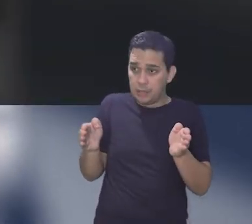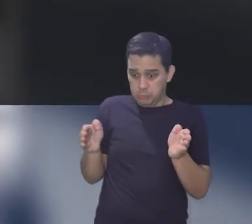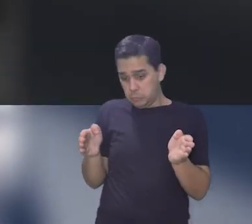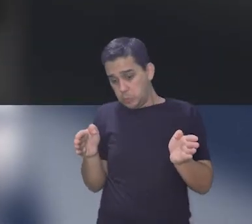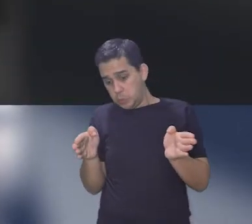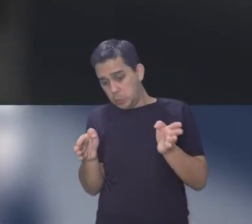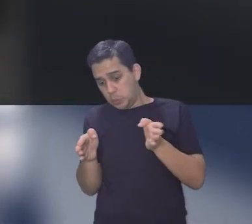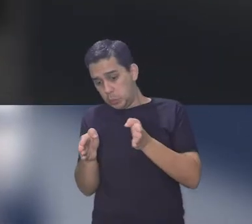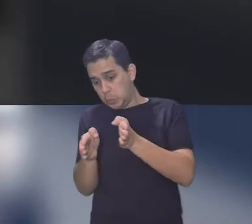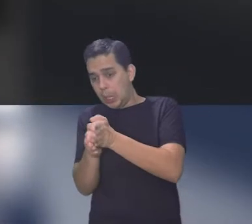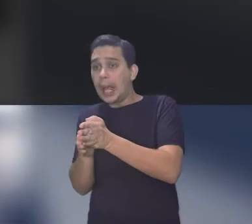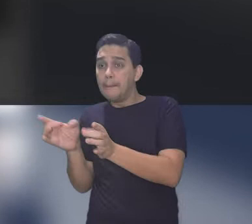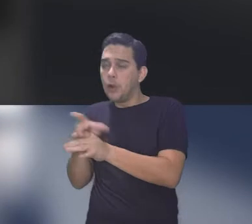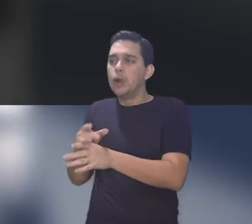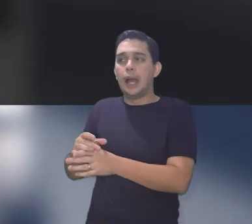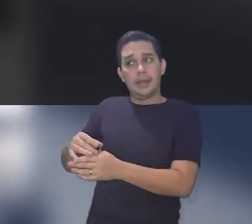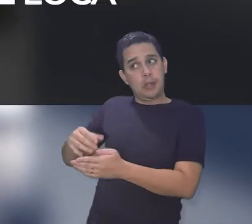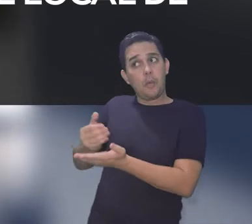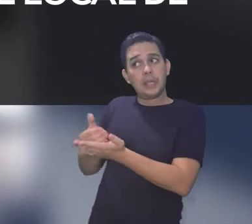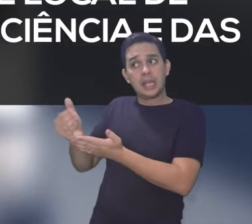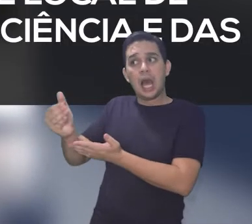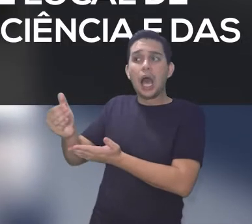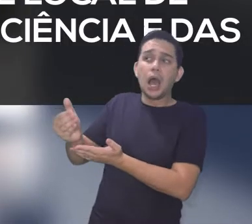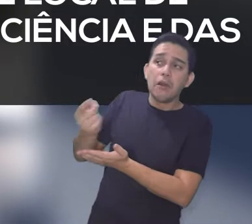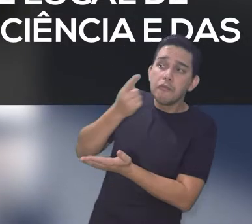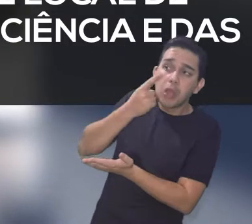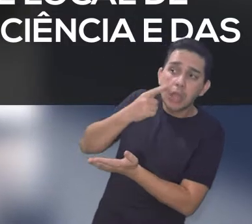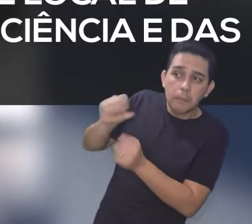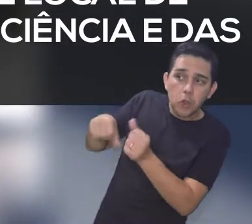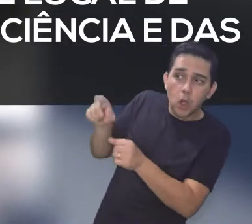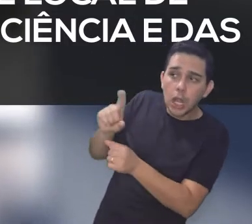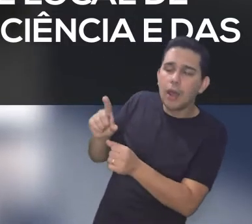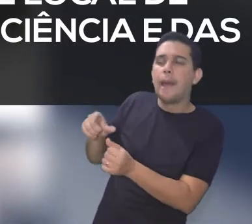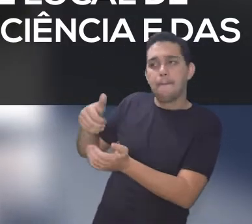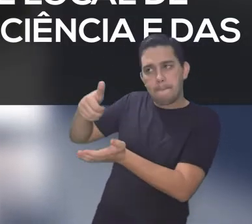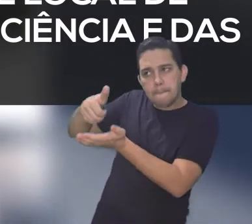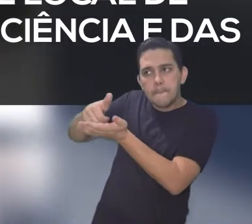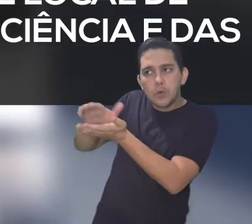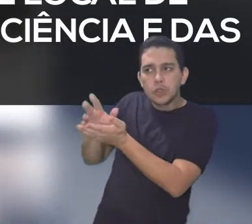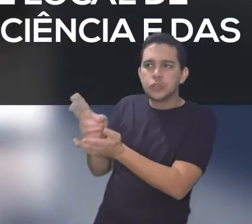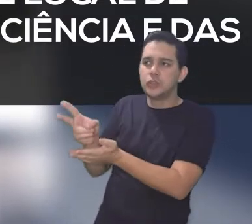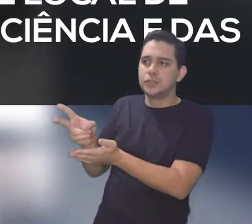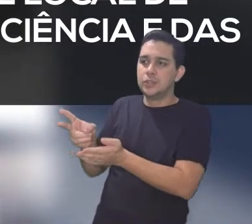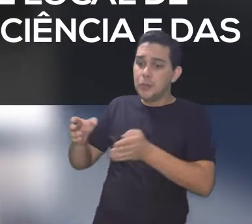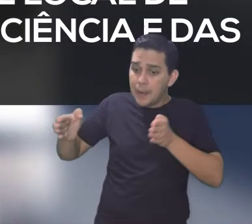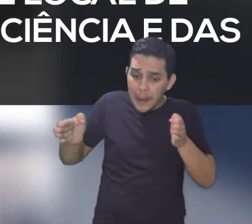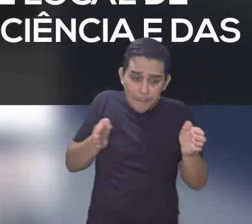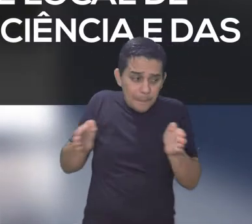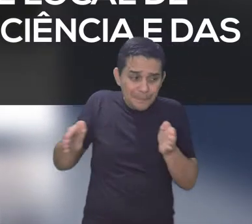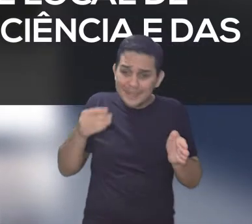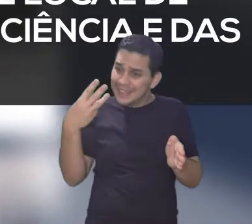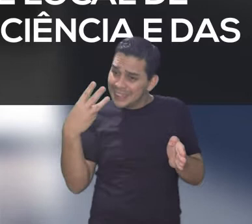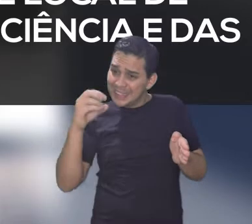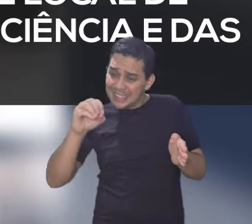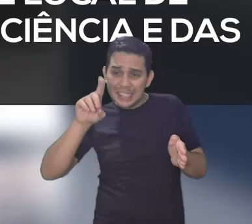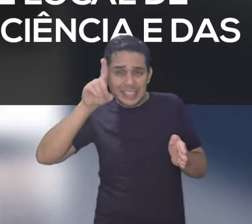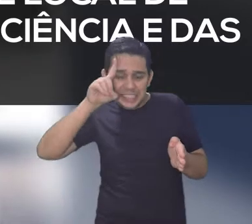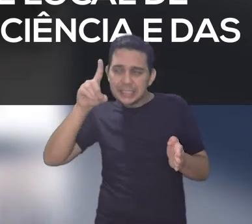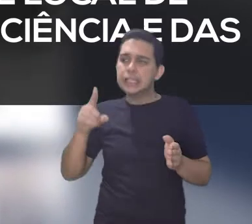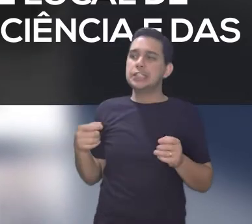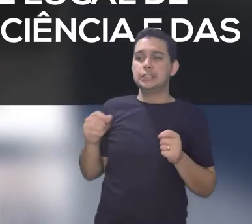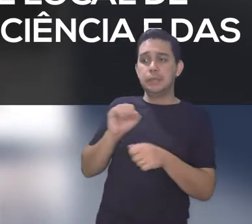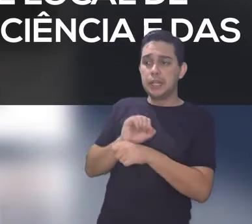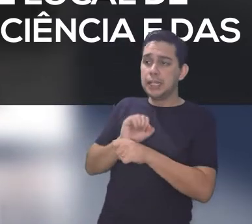as medidas necessárias para que o atendimento possa ocorrer de acordo com a lei, ou seja, que ela melhore o ambiente em termos físicos, que ela